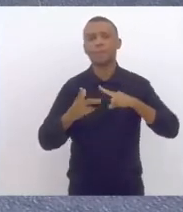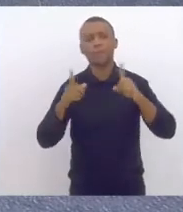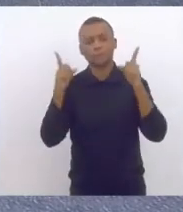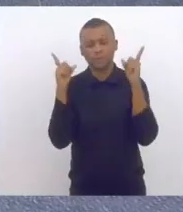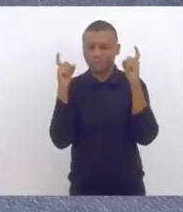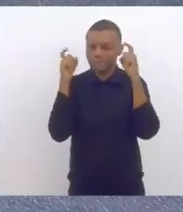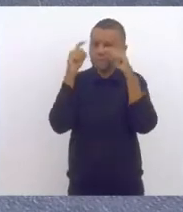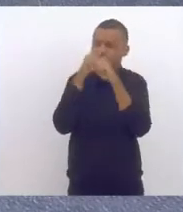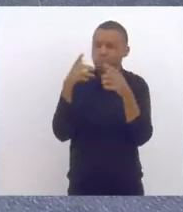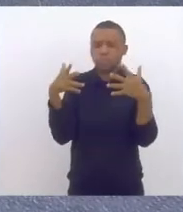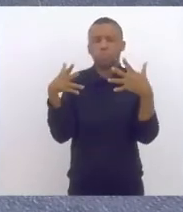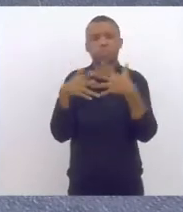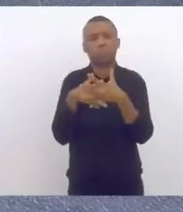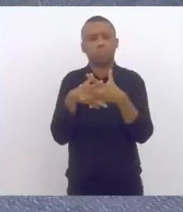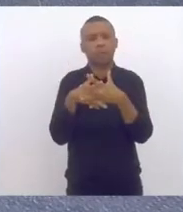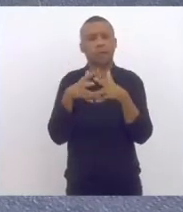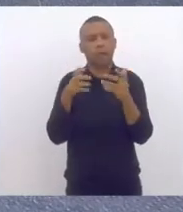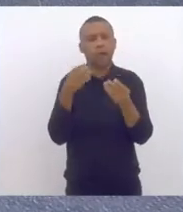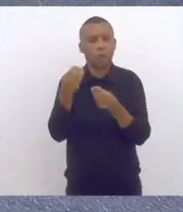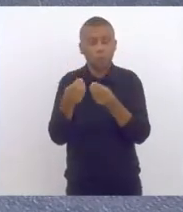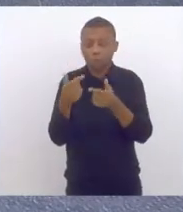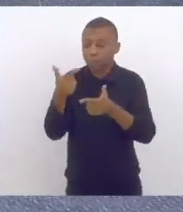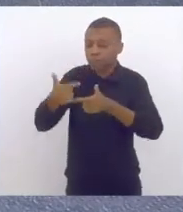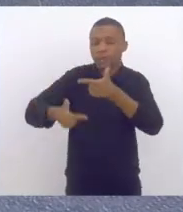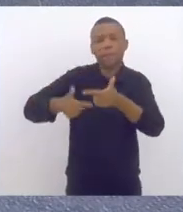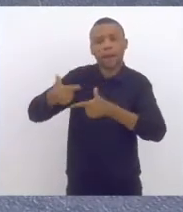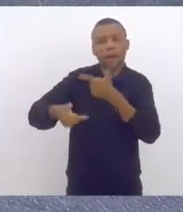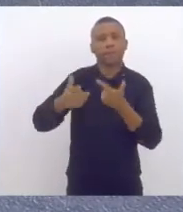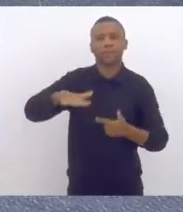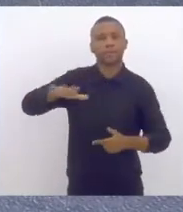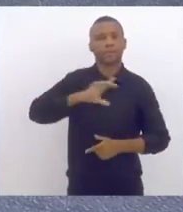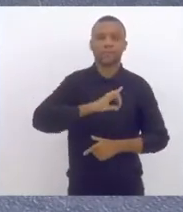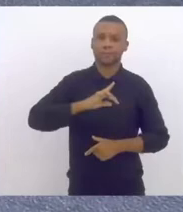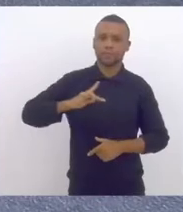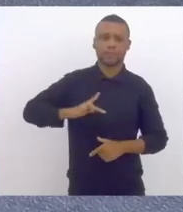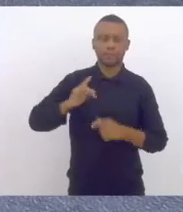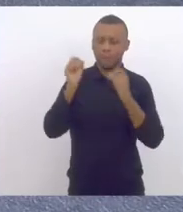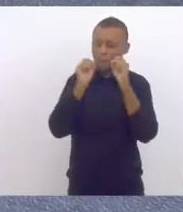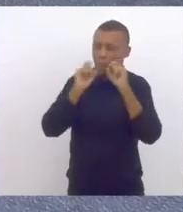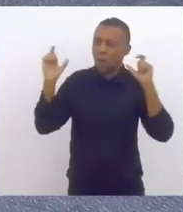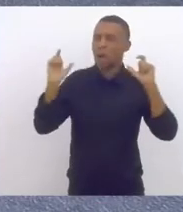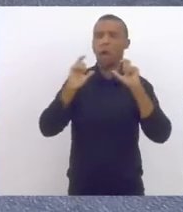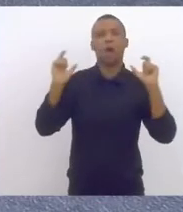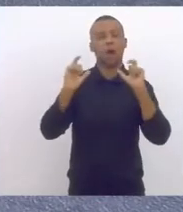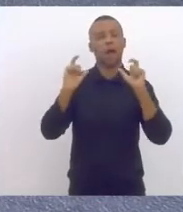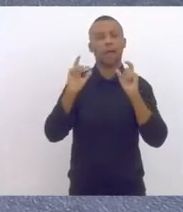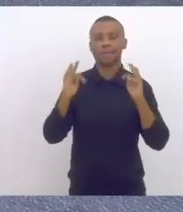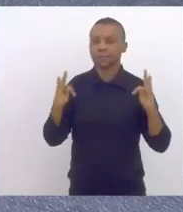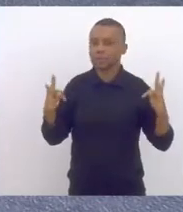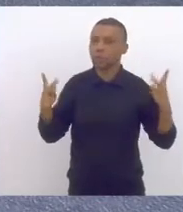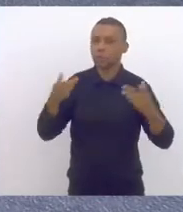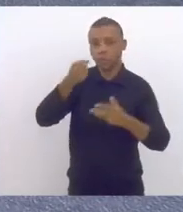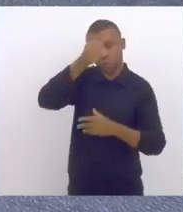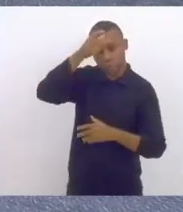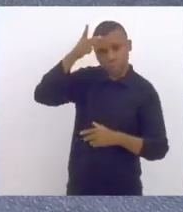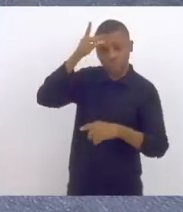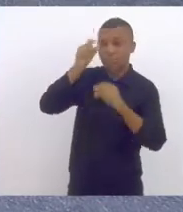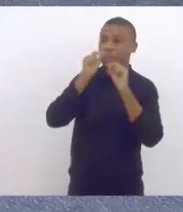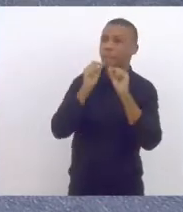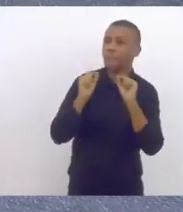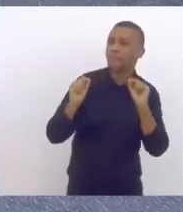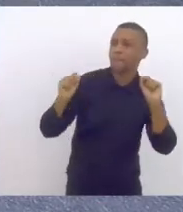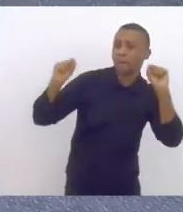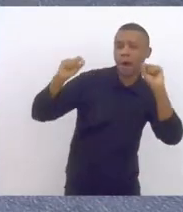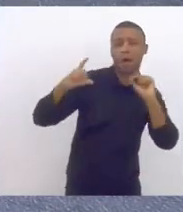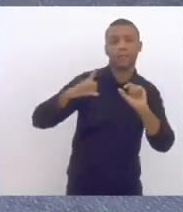difíceis condições de trabalho da defensoria, nos alertou que em todos os municípios do Rio de Janeiro há um